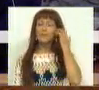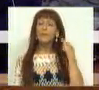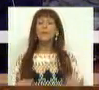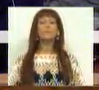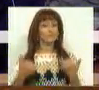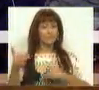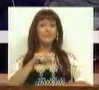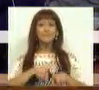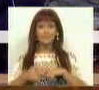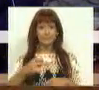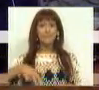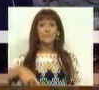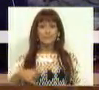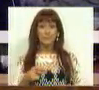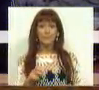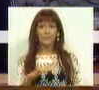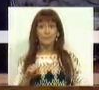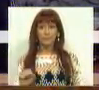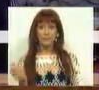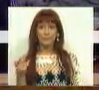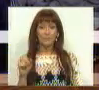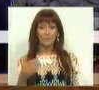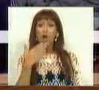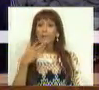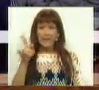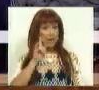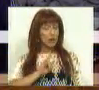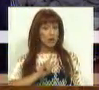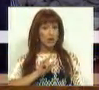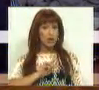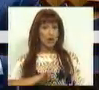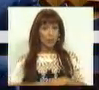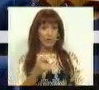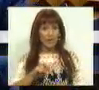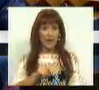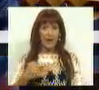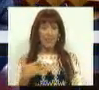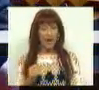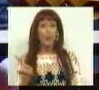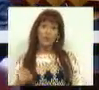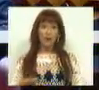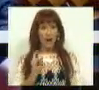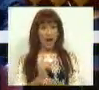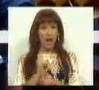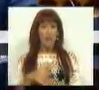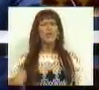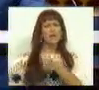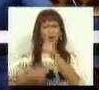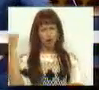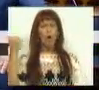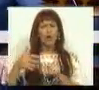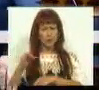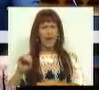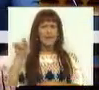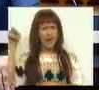Tem a palavra, Sr. Deputado António Braga. Muito obrigado, Sra. Deputada Ana Drago, também pelas referências à vitória do Partido Socialista nos